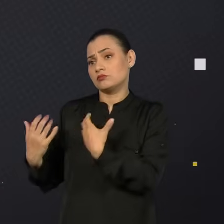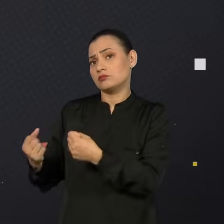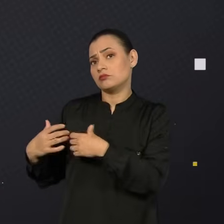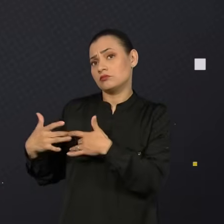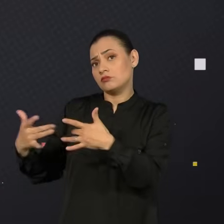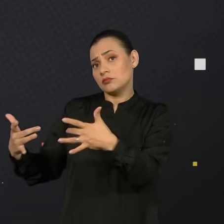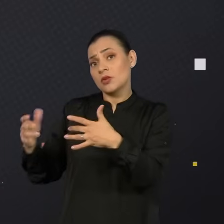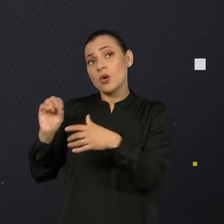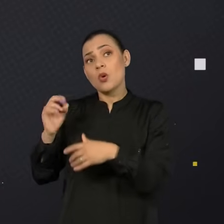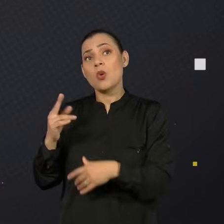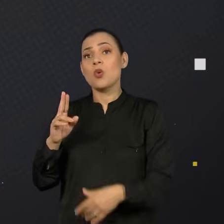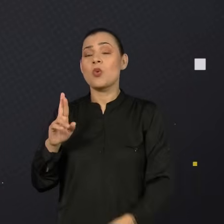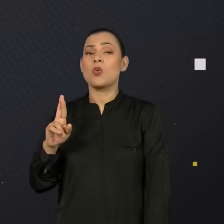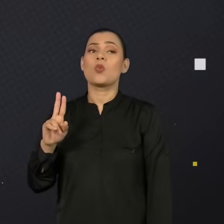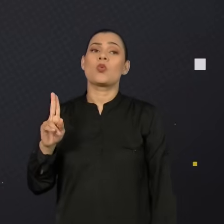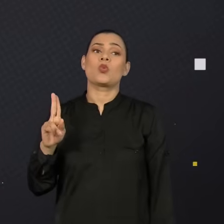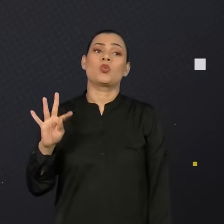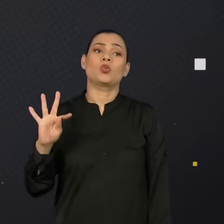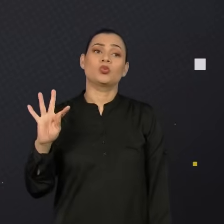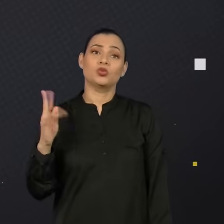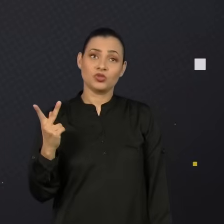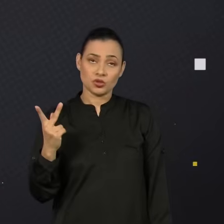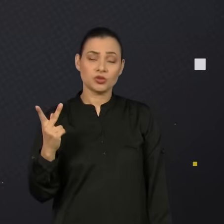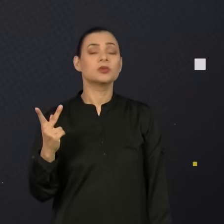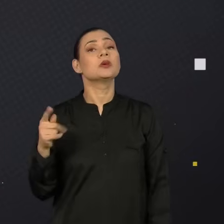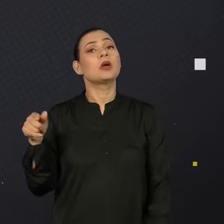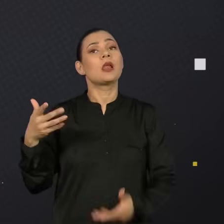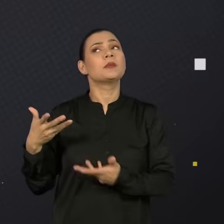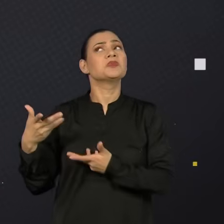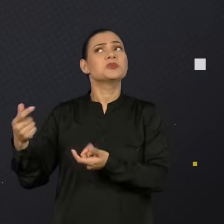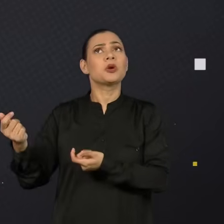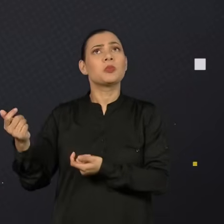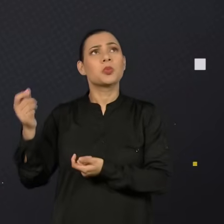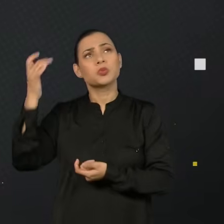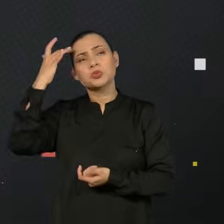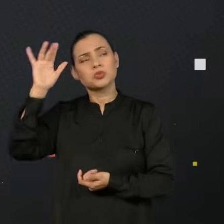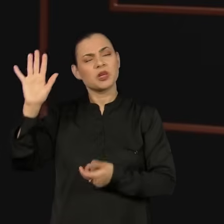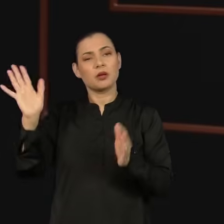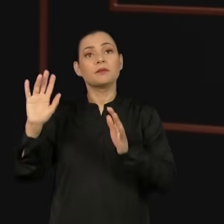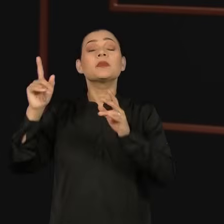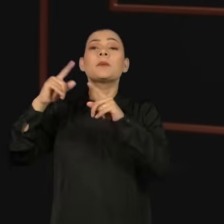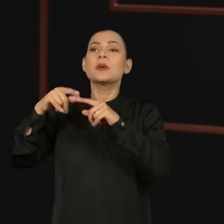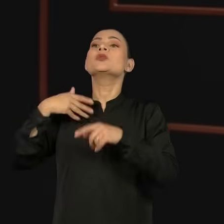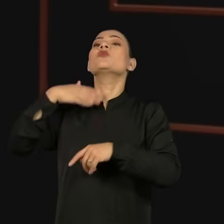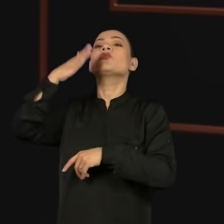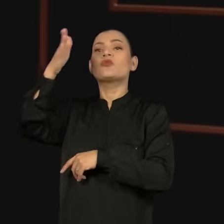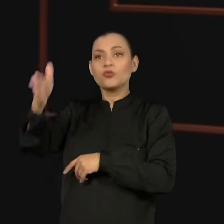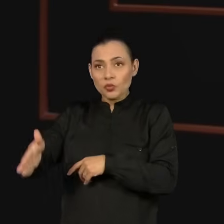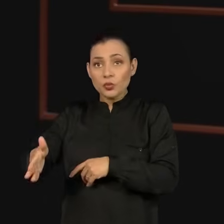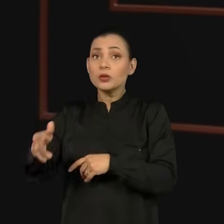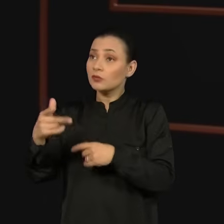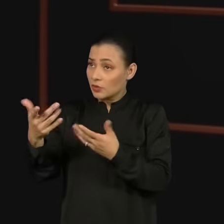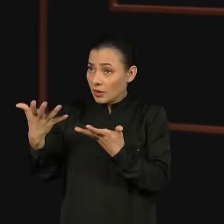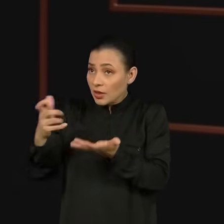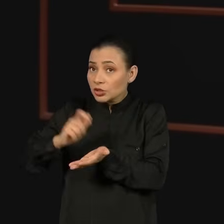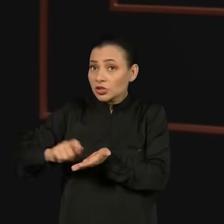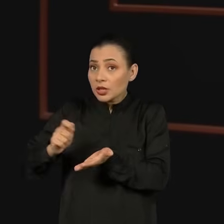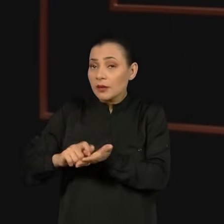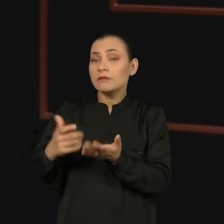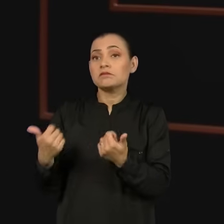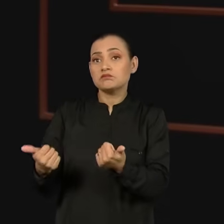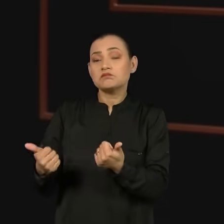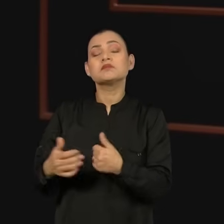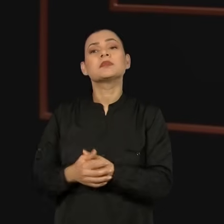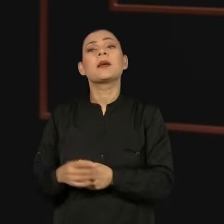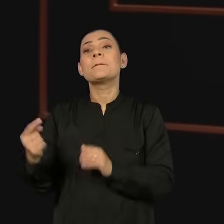Ruth Rocha me chamou. Eu sei que deu certo. Eu fui lá, ela falou, você quer escrever? E a